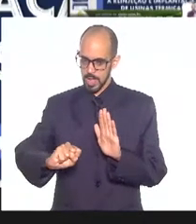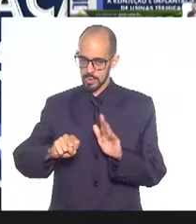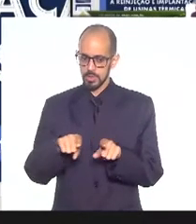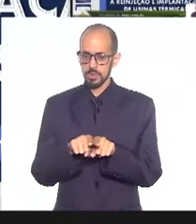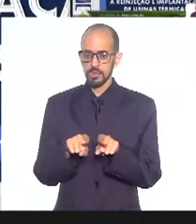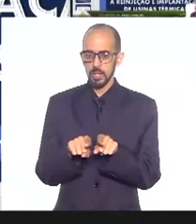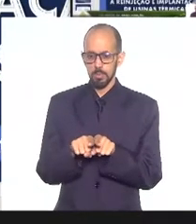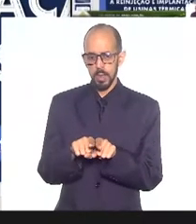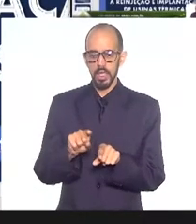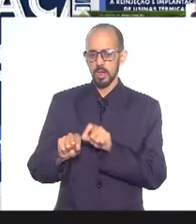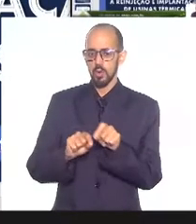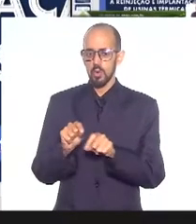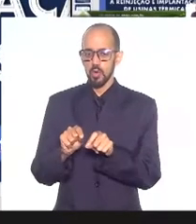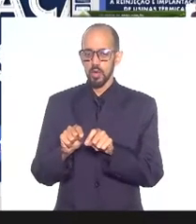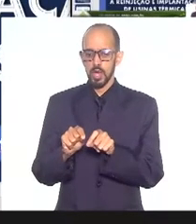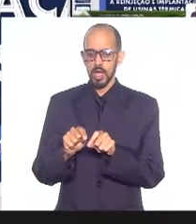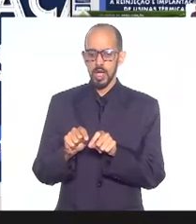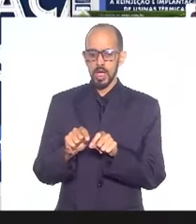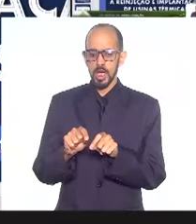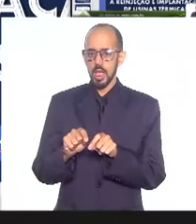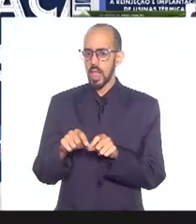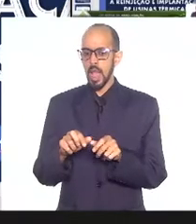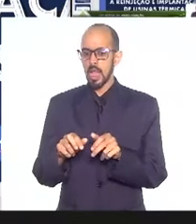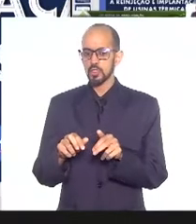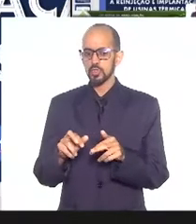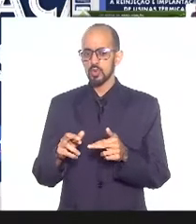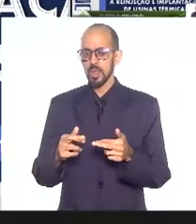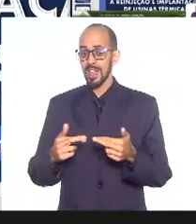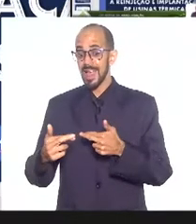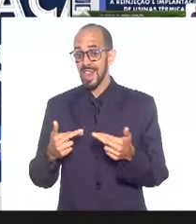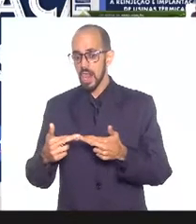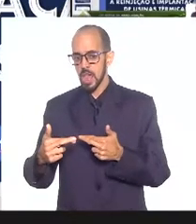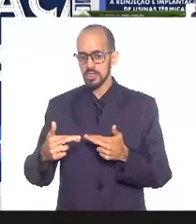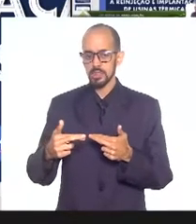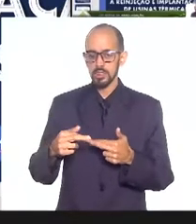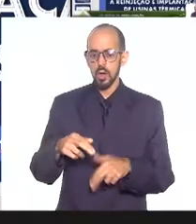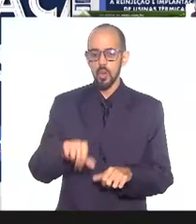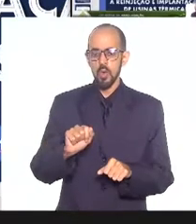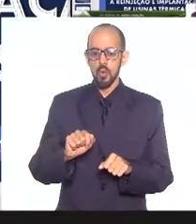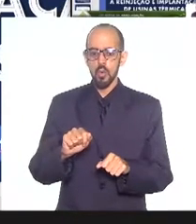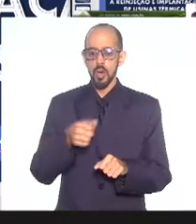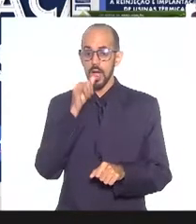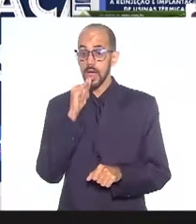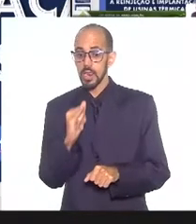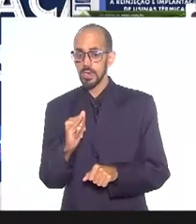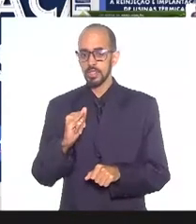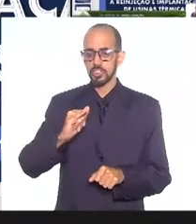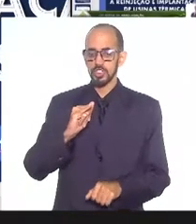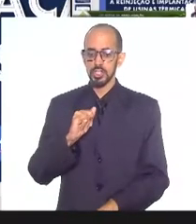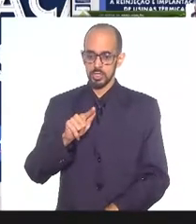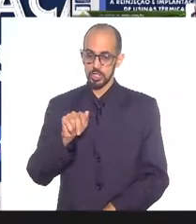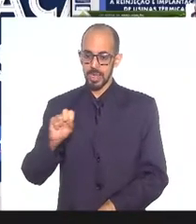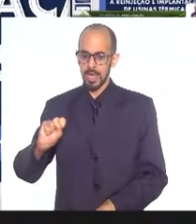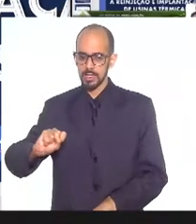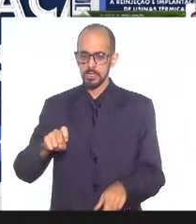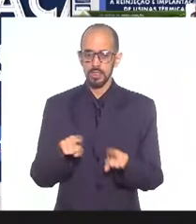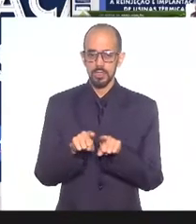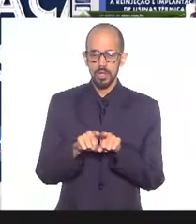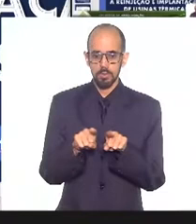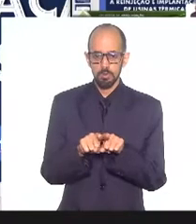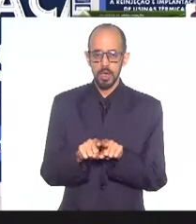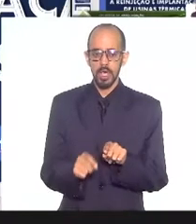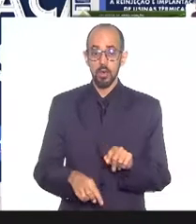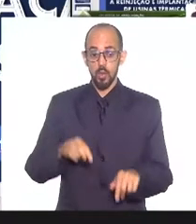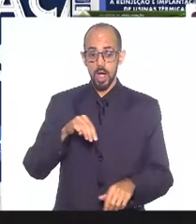correlação com a questão da reinjeção, da implantação de usinas térmicas, e depois fazer uma abordagem em relação à medida provisória que